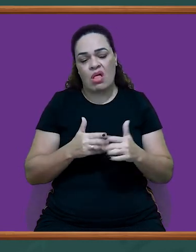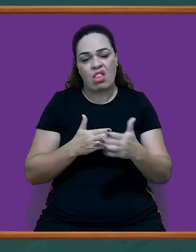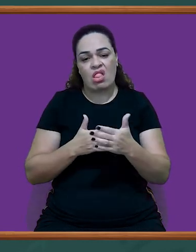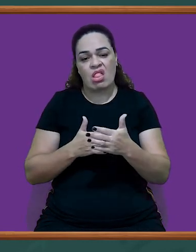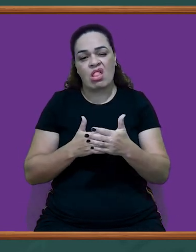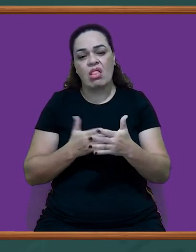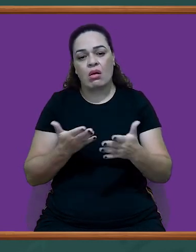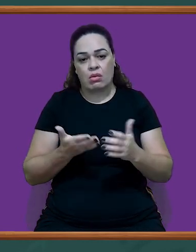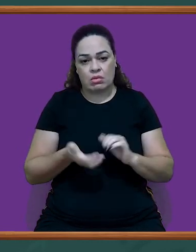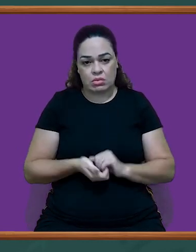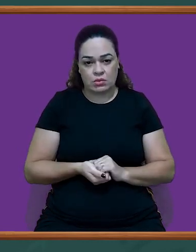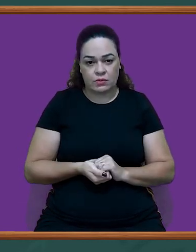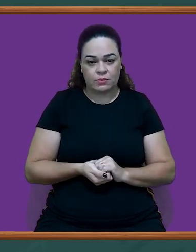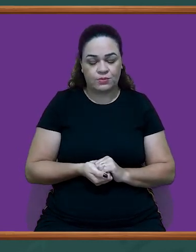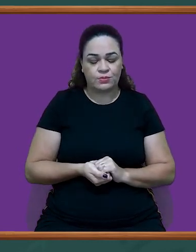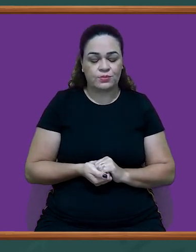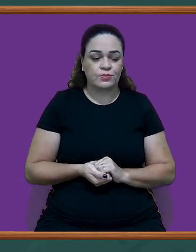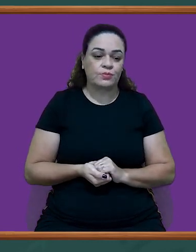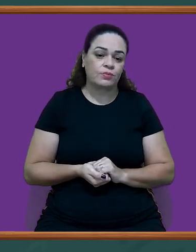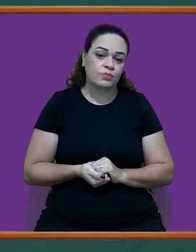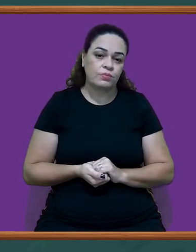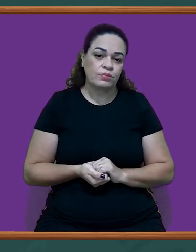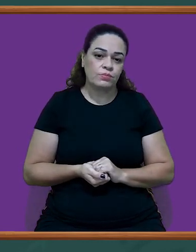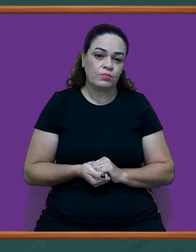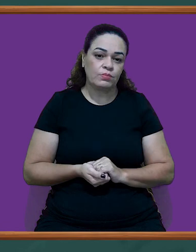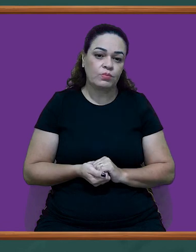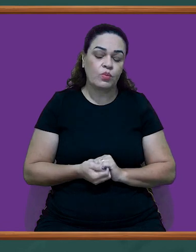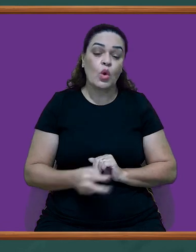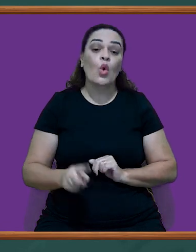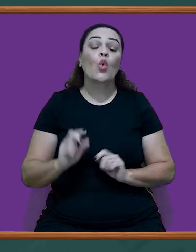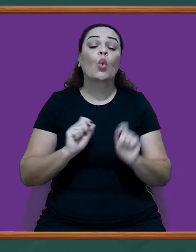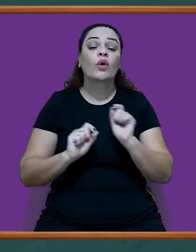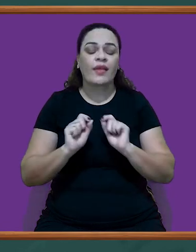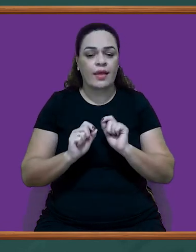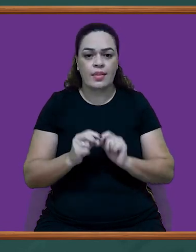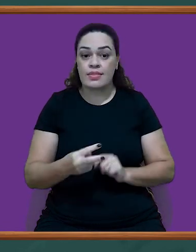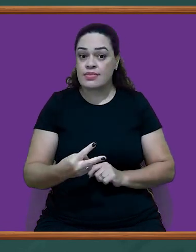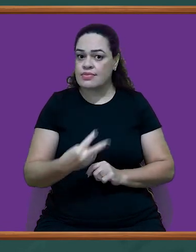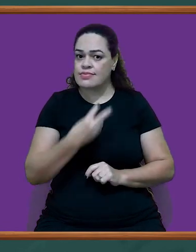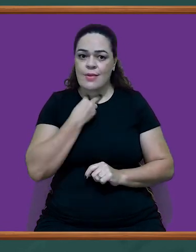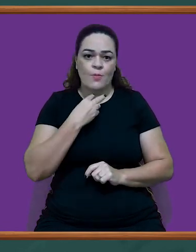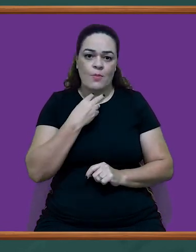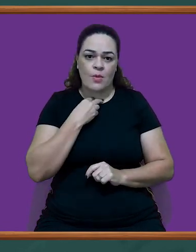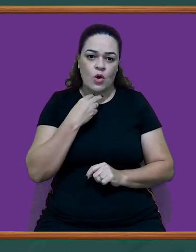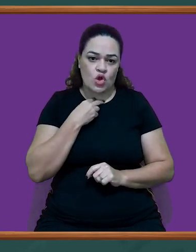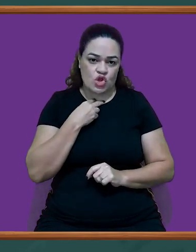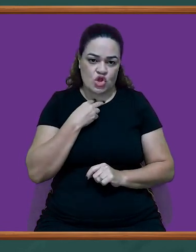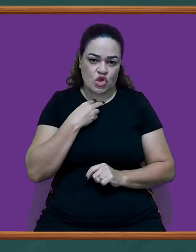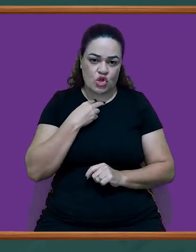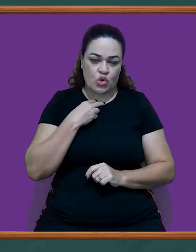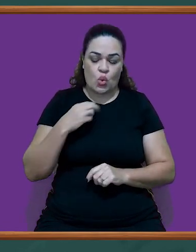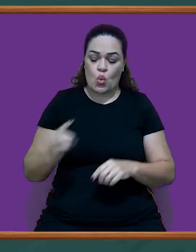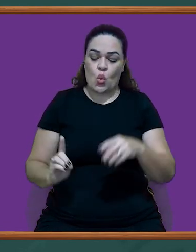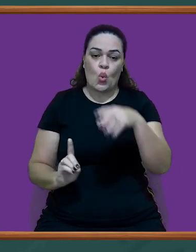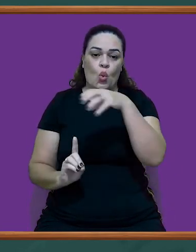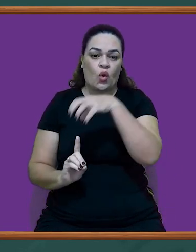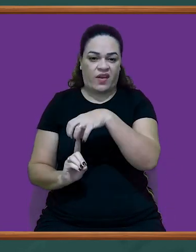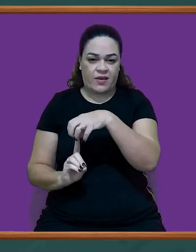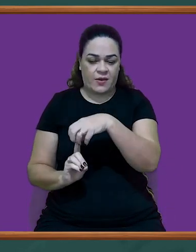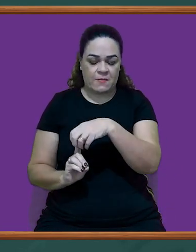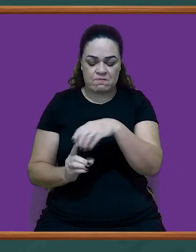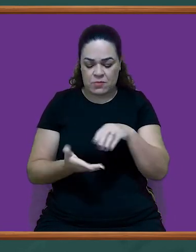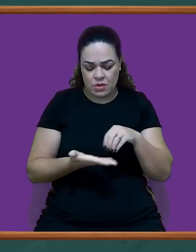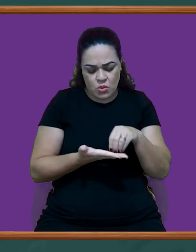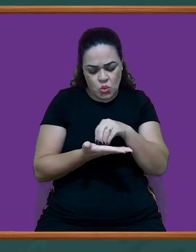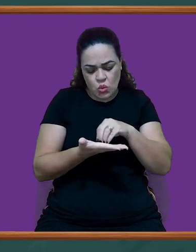Óbvio é o seguinte você não pode ter peças no meio do caminho entre o seu rei e a sua torre se